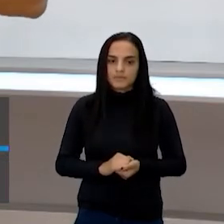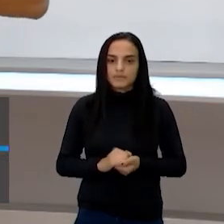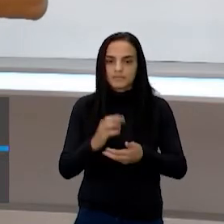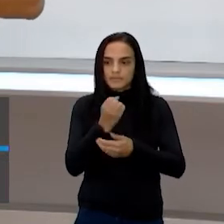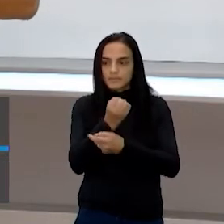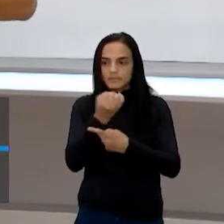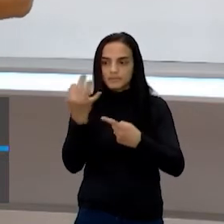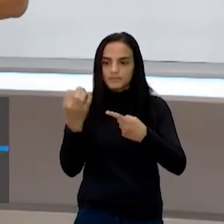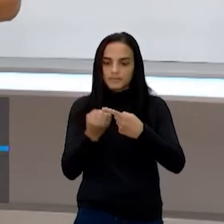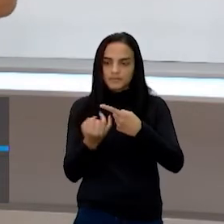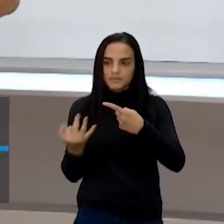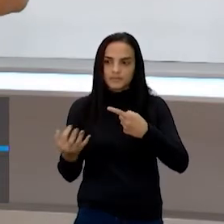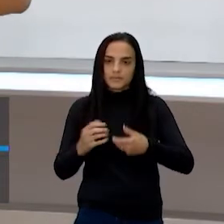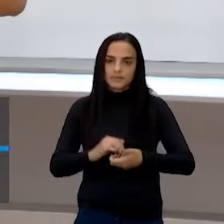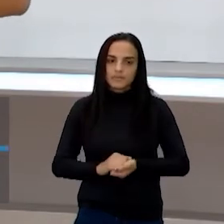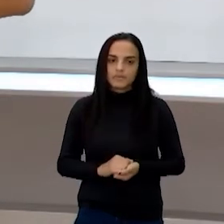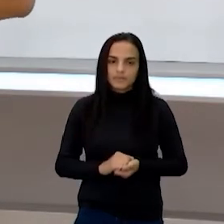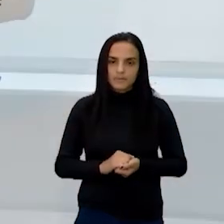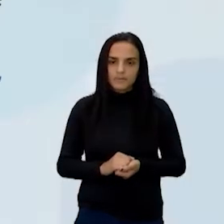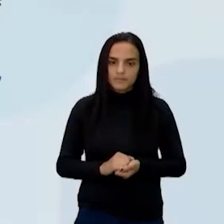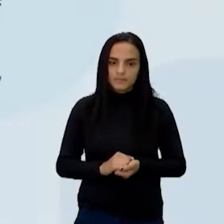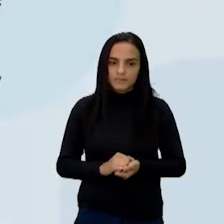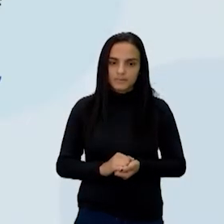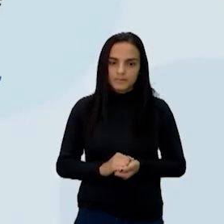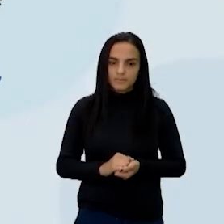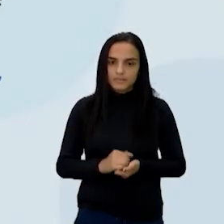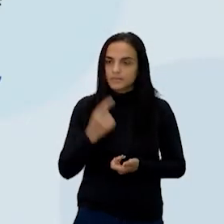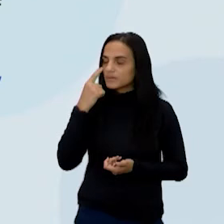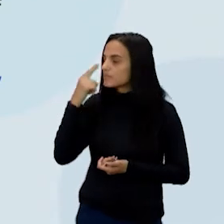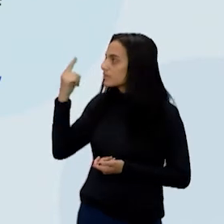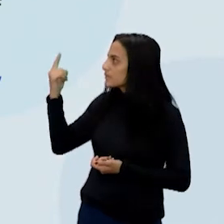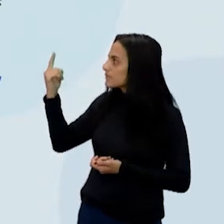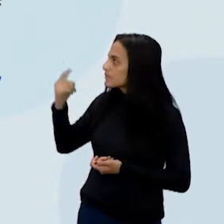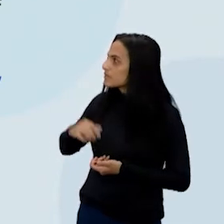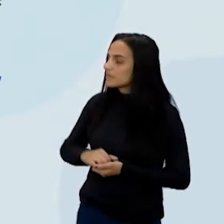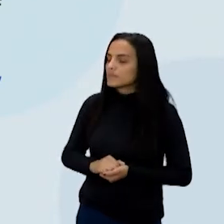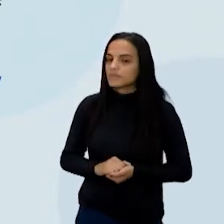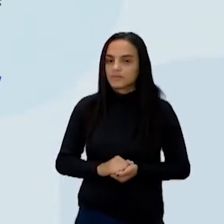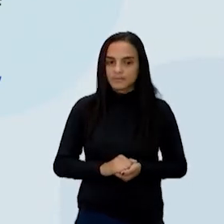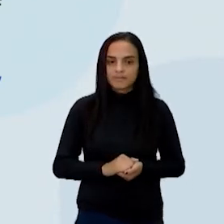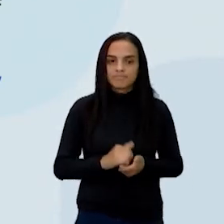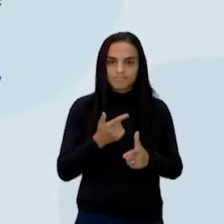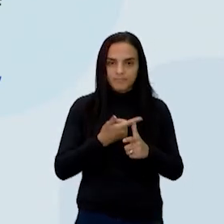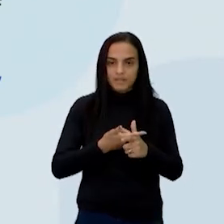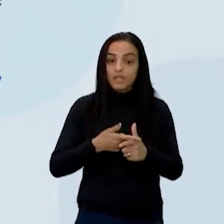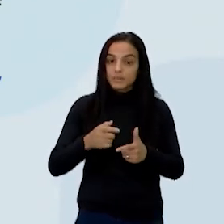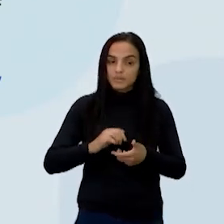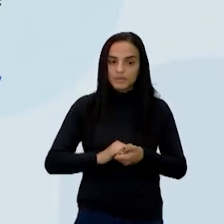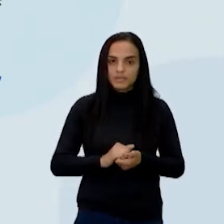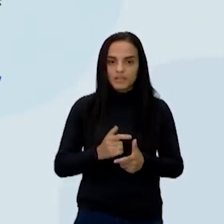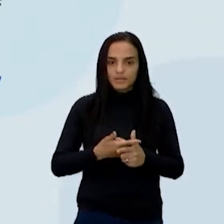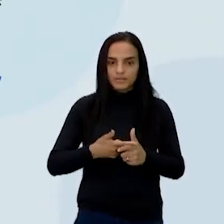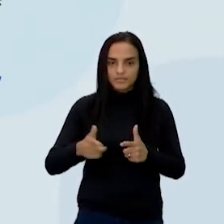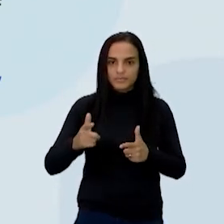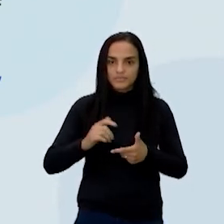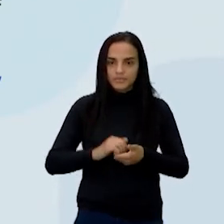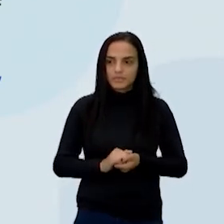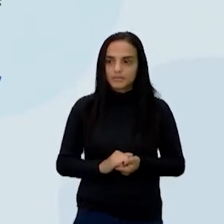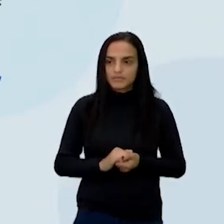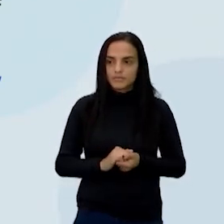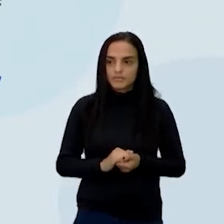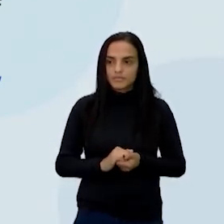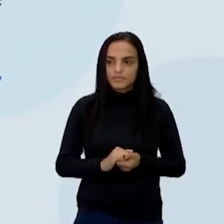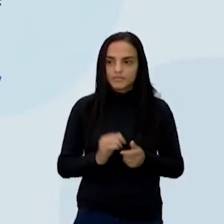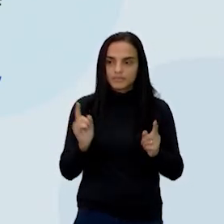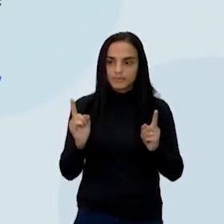fração irredutível. Voltando aí na tela, olha só o que diz aí o nosso probleminha, né? Ele diz o seguinte: